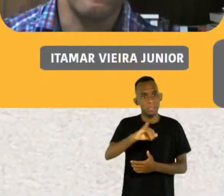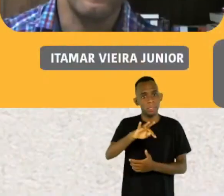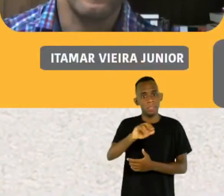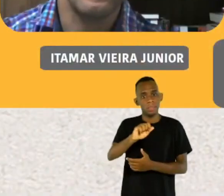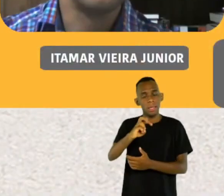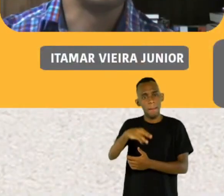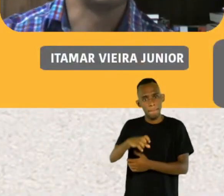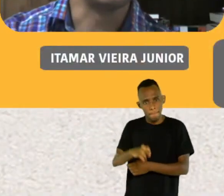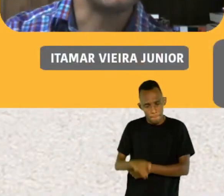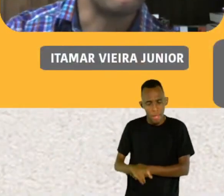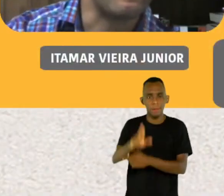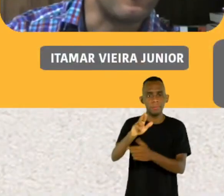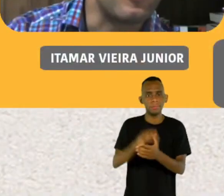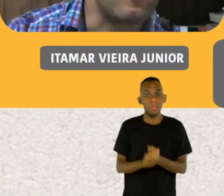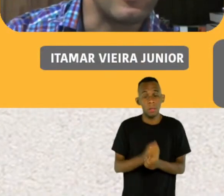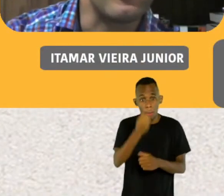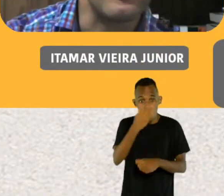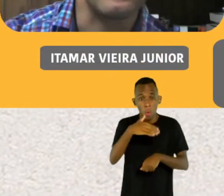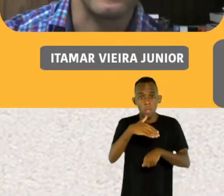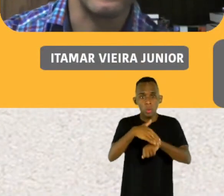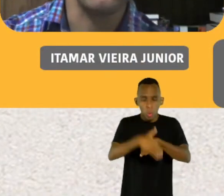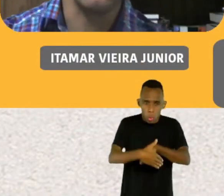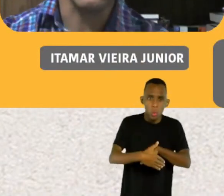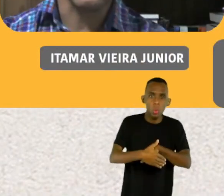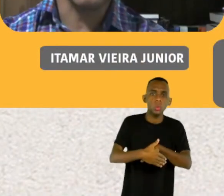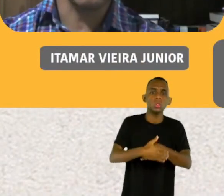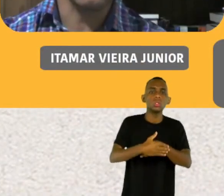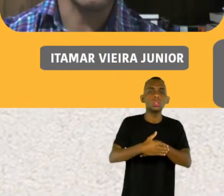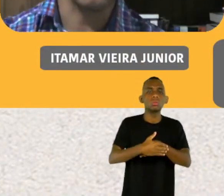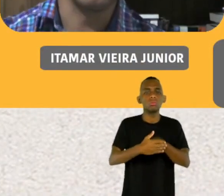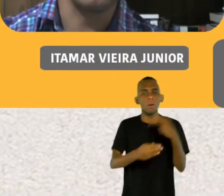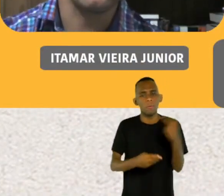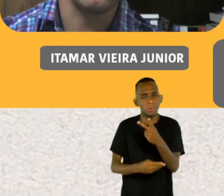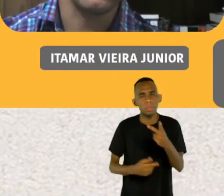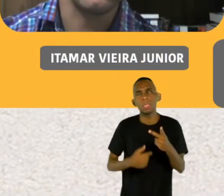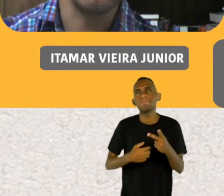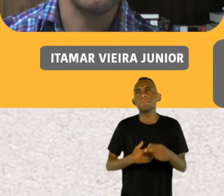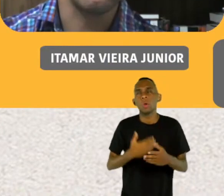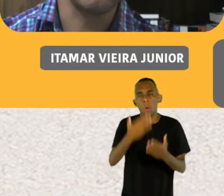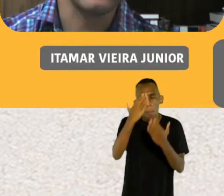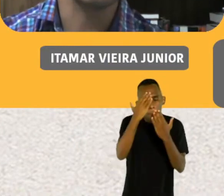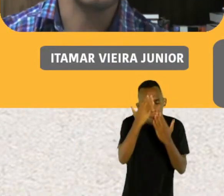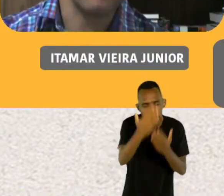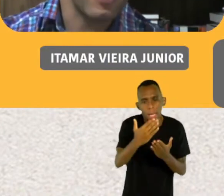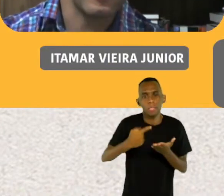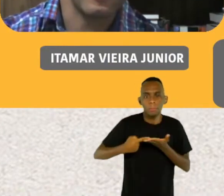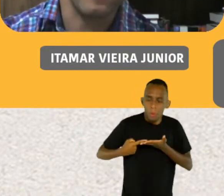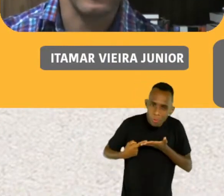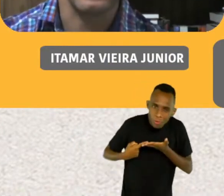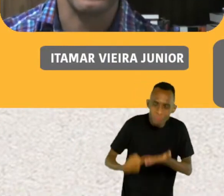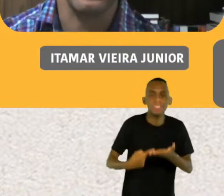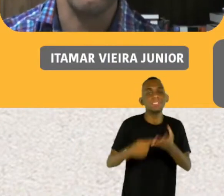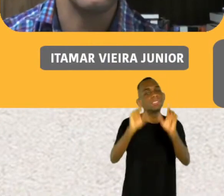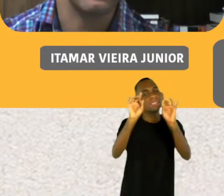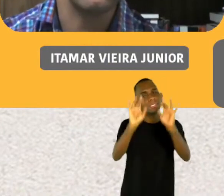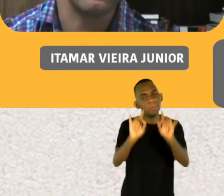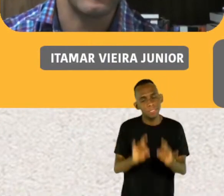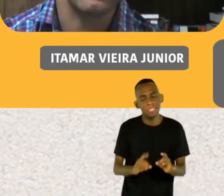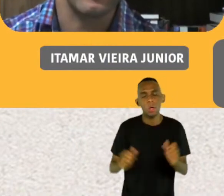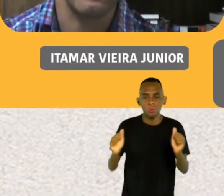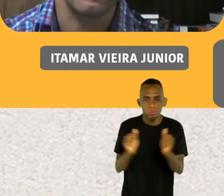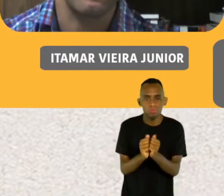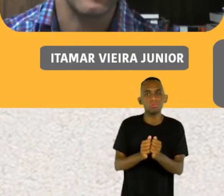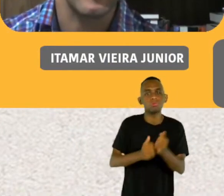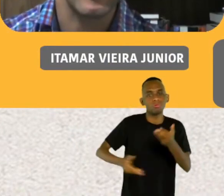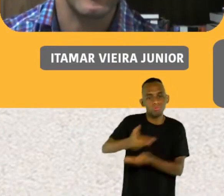Itamar. Boa noite, Afonso. Boa noite, Sérgio. Eu que agradeço esse convite mais que especial para estar aqui falando sobre